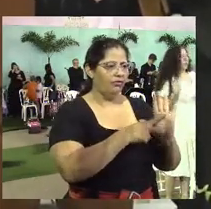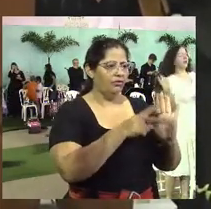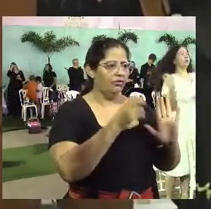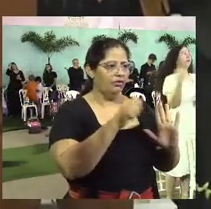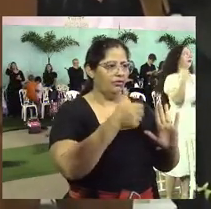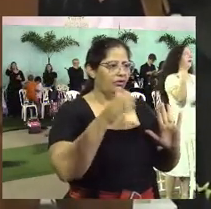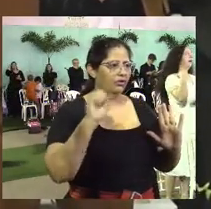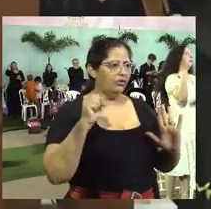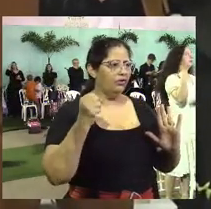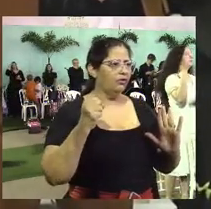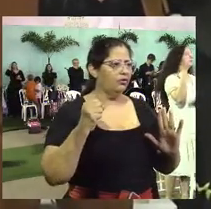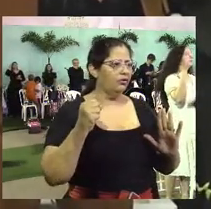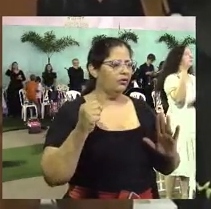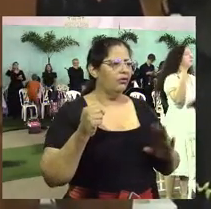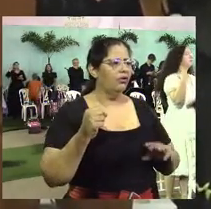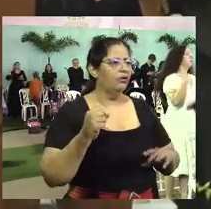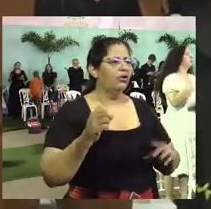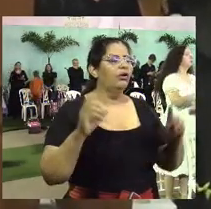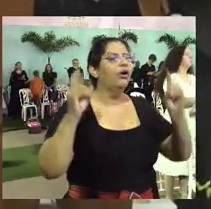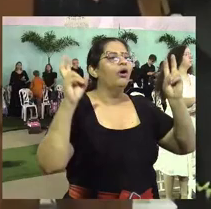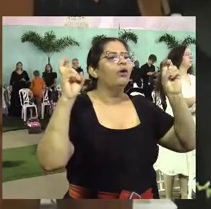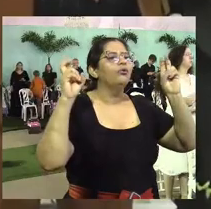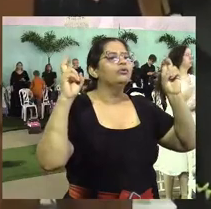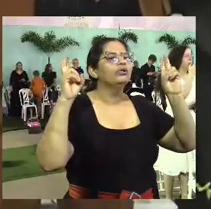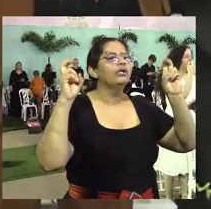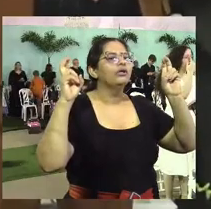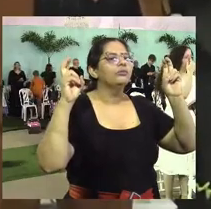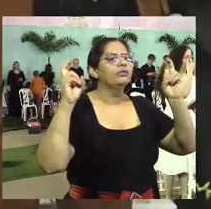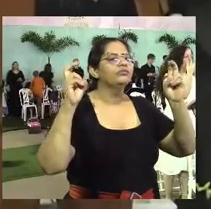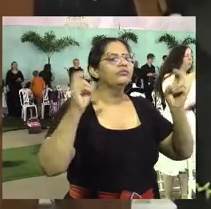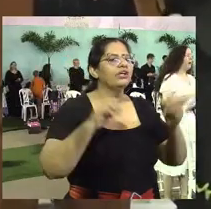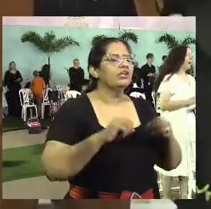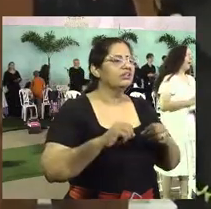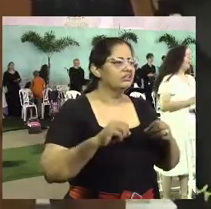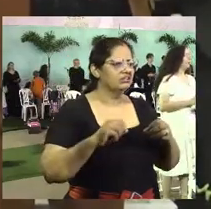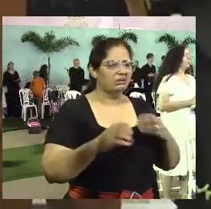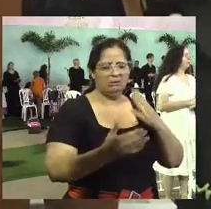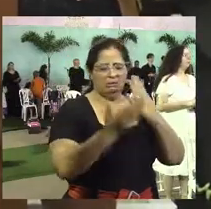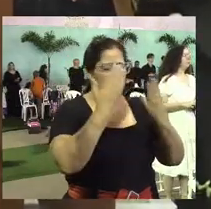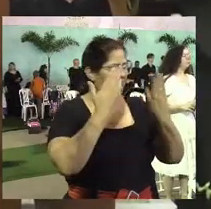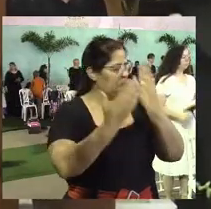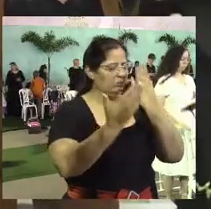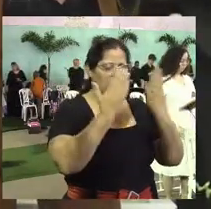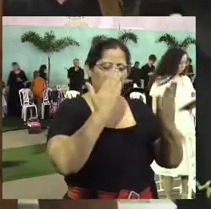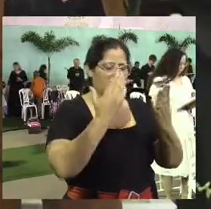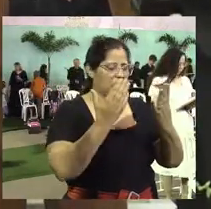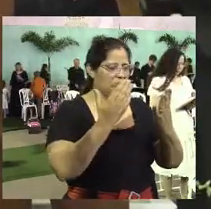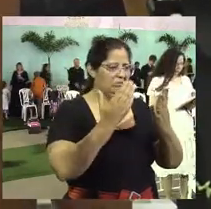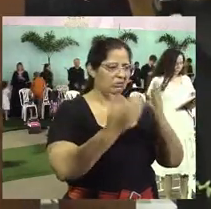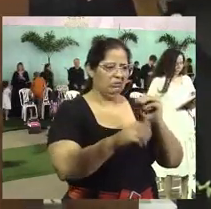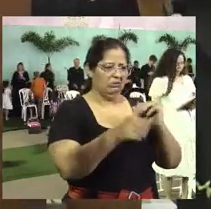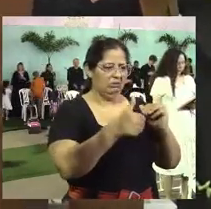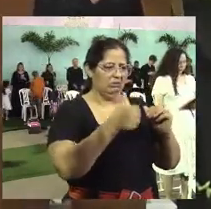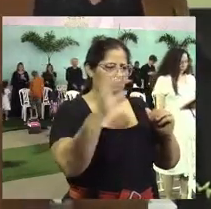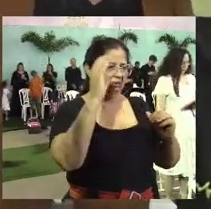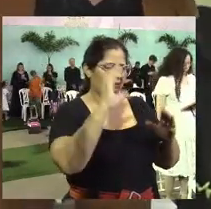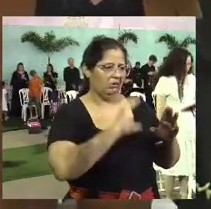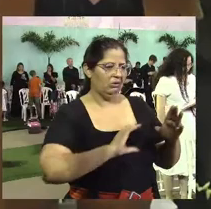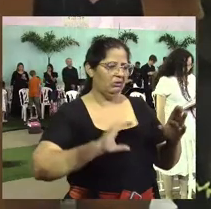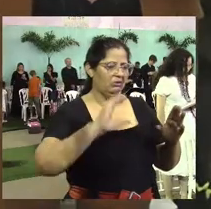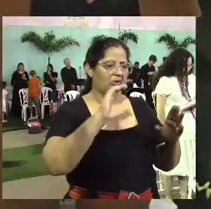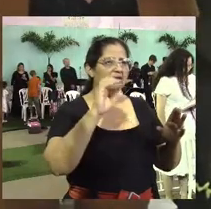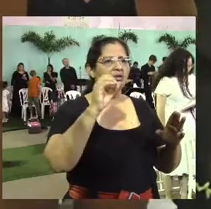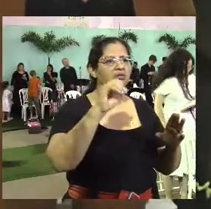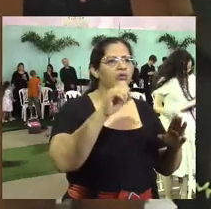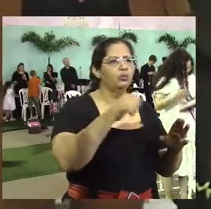festa Vamos gritar diga Incomparável primeiro os Coríntios 1:18 porque a palavra